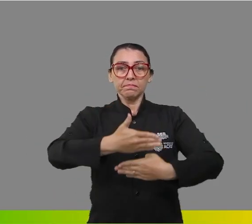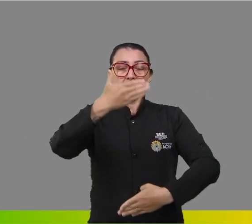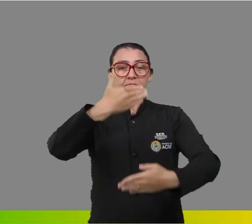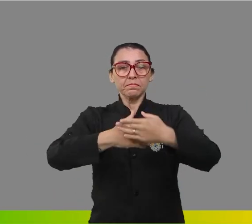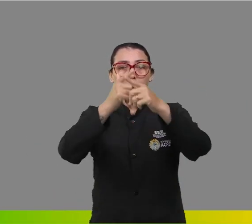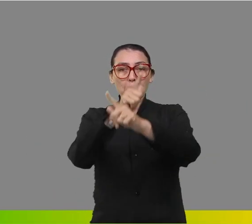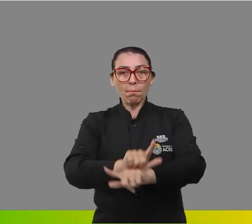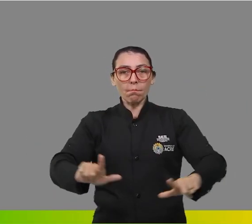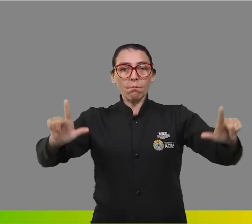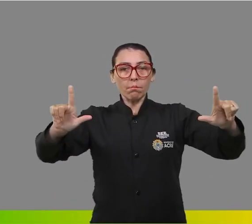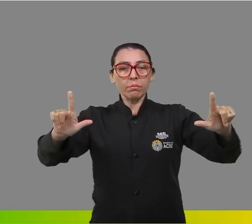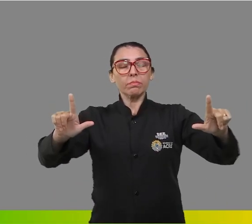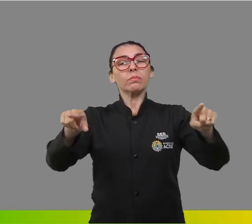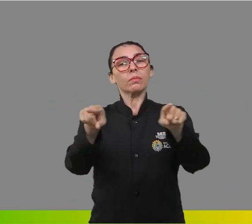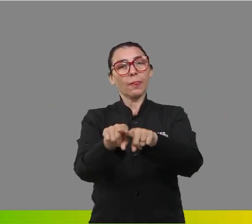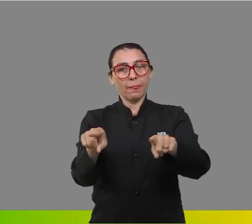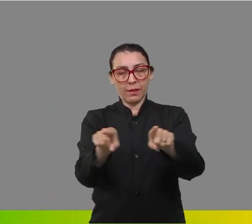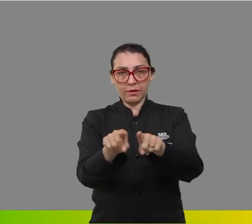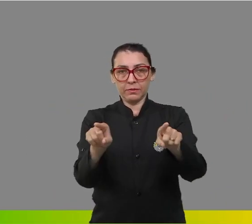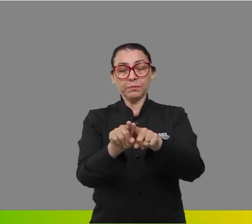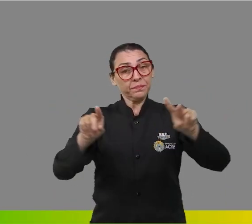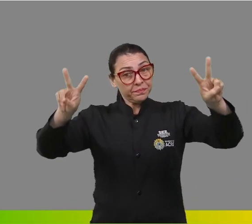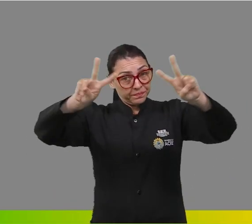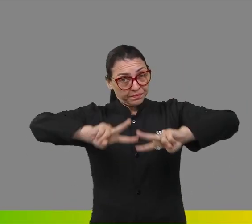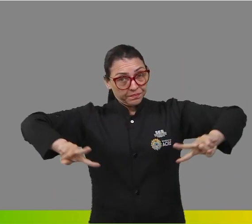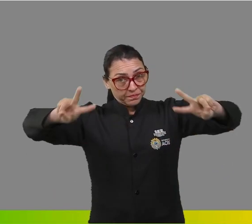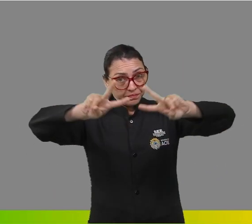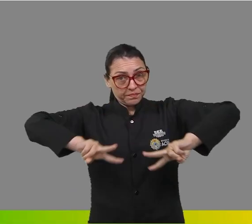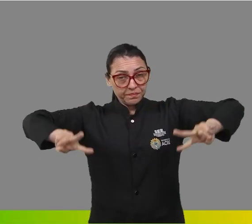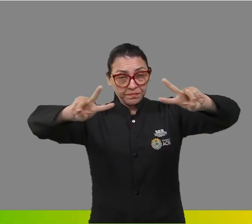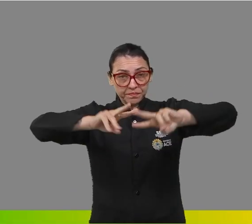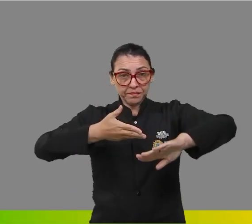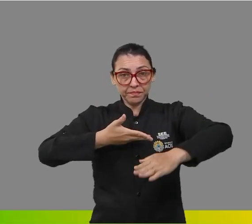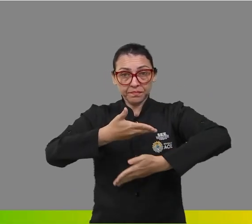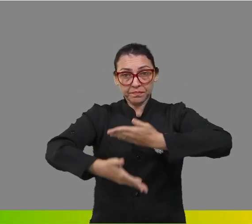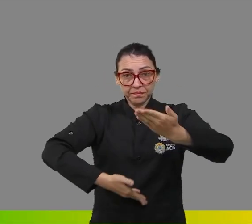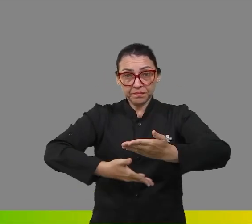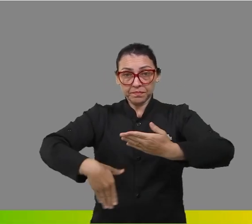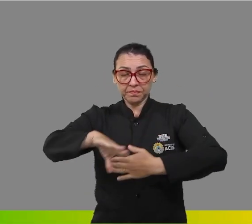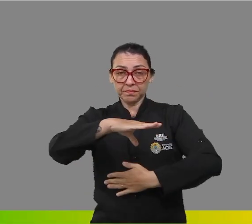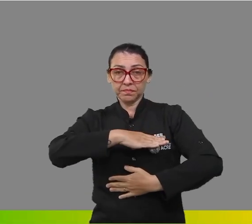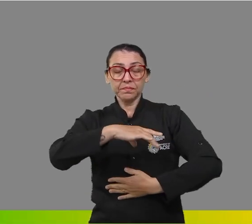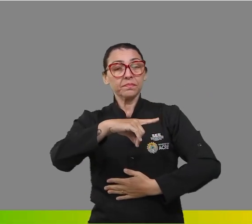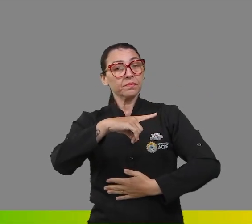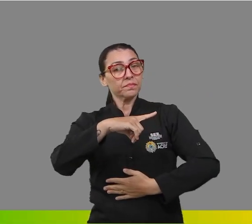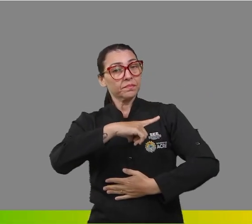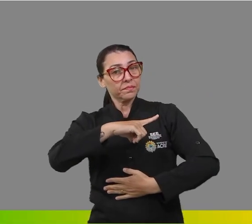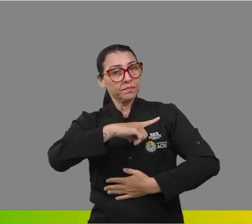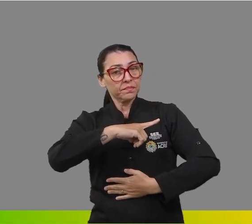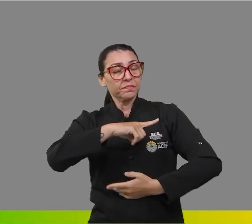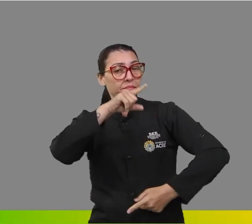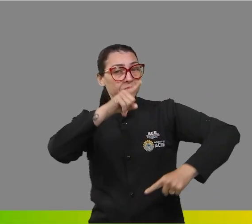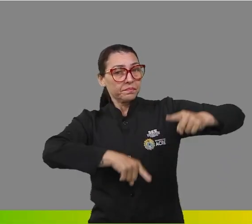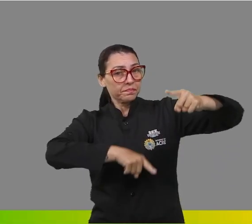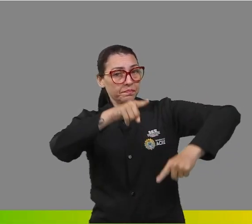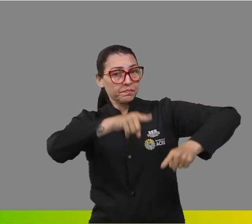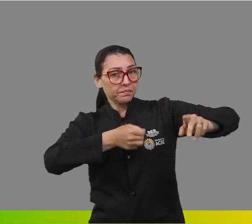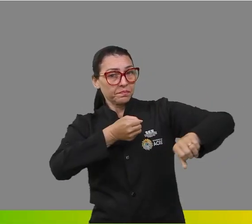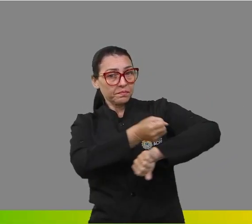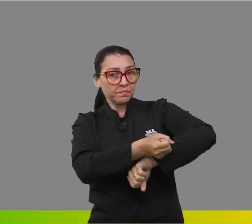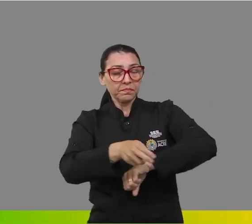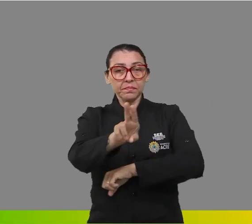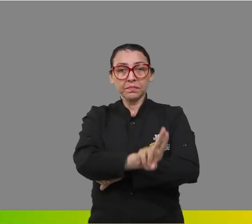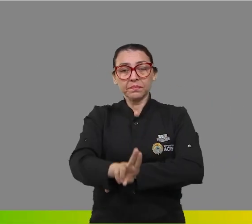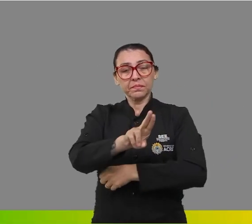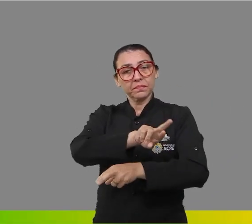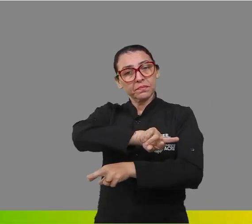vazios. Ainda no campo visual estão as intervenções urbanas que envolvam a instalação de objetos e o uso